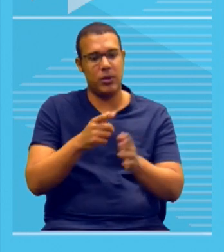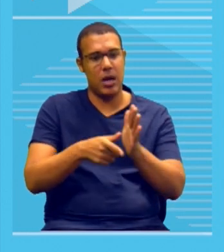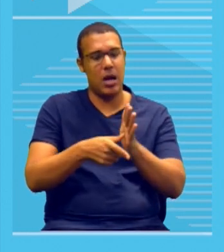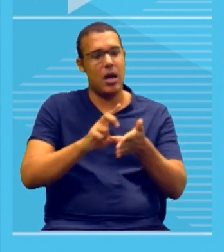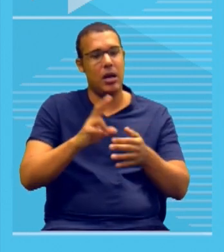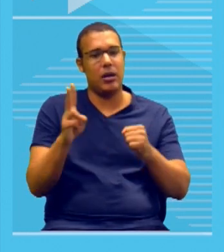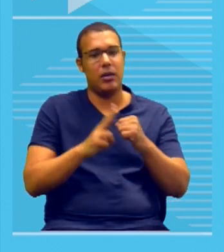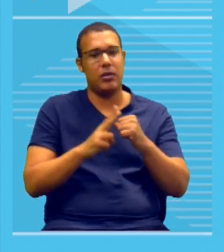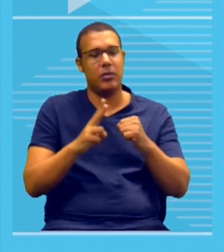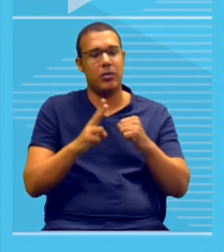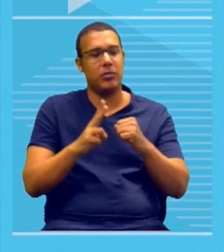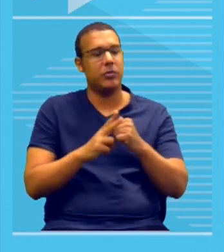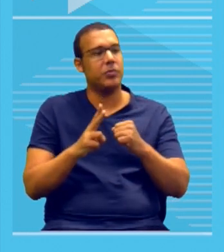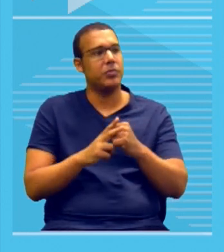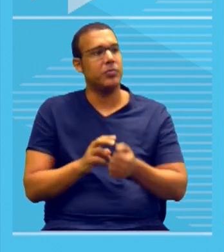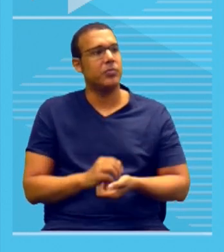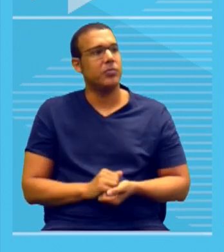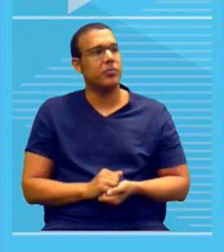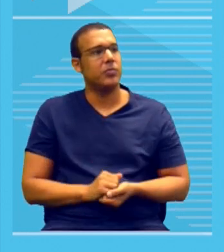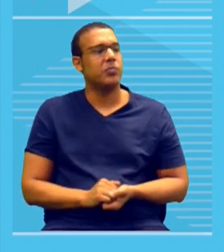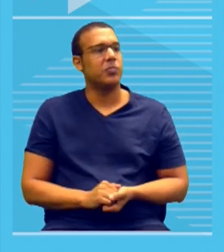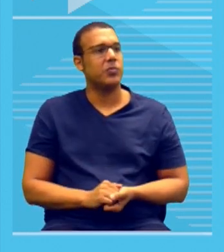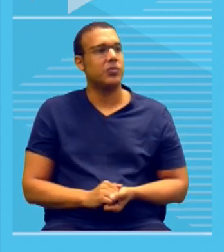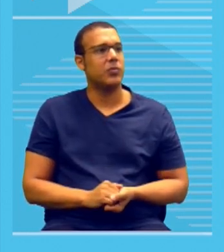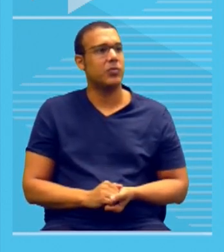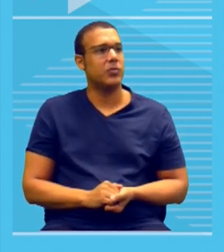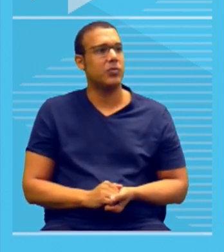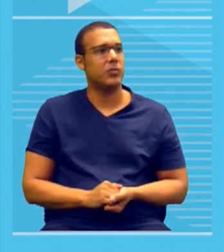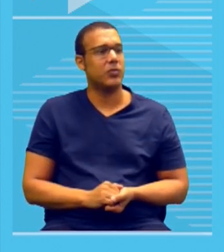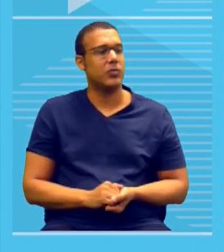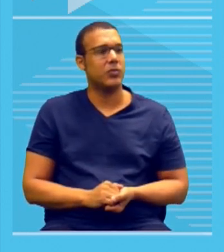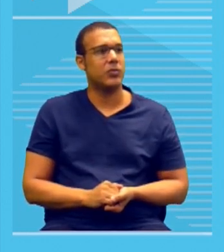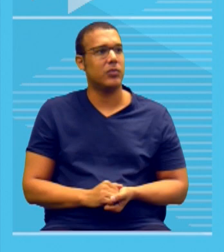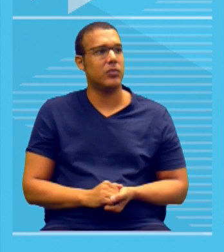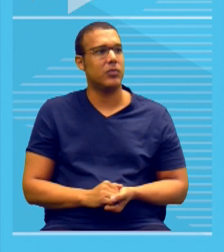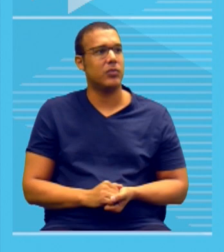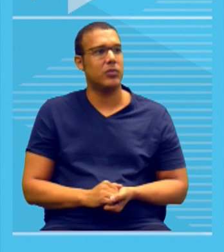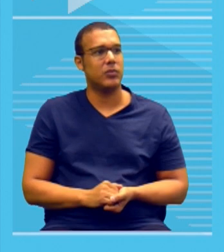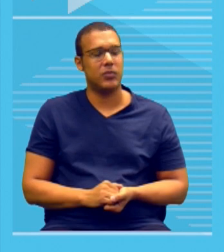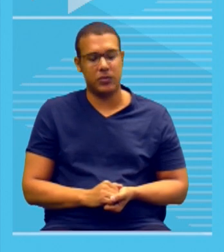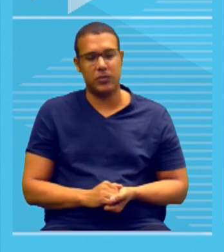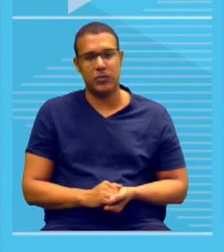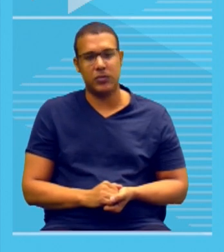verbo vou botar bem aqui ó próclise pronome